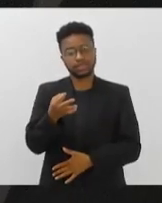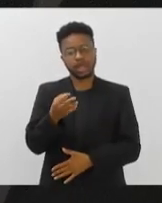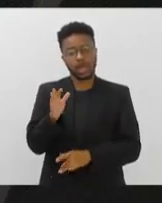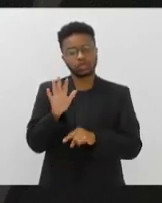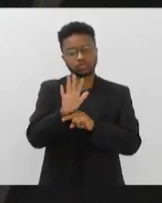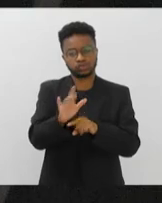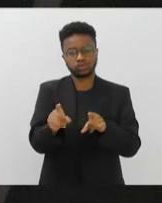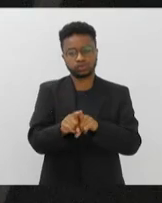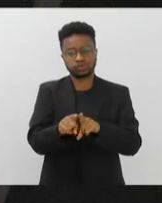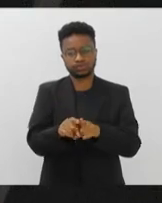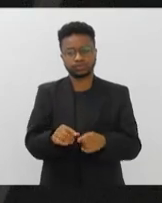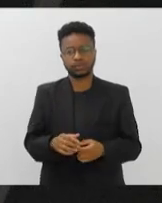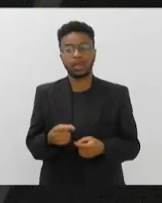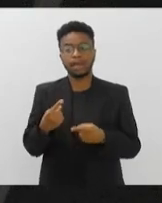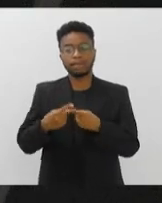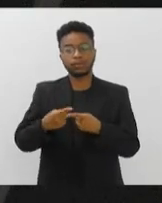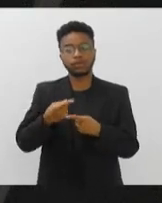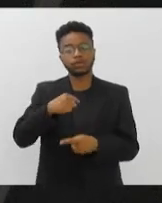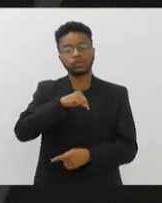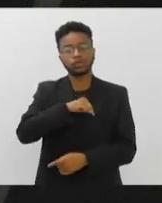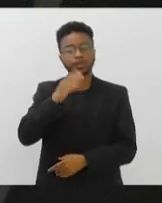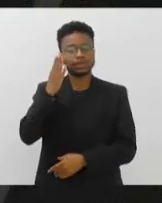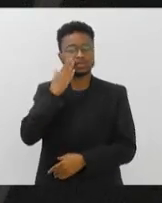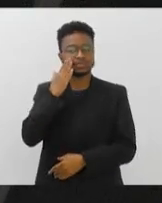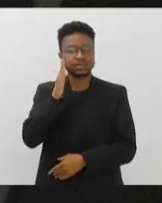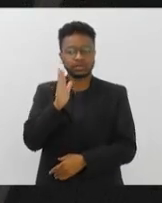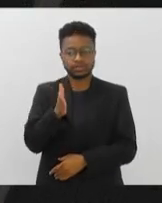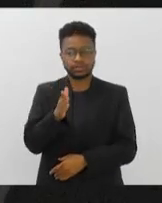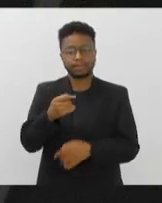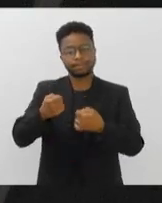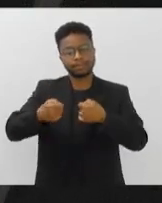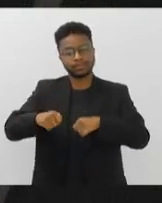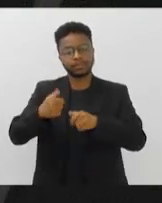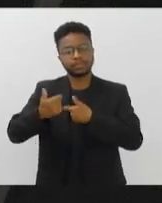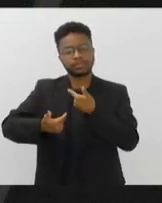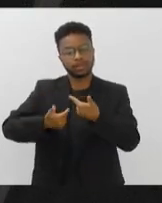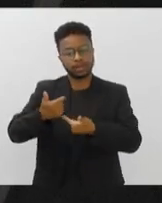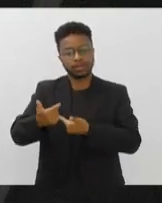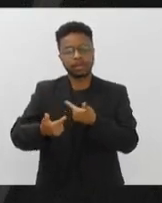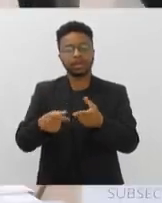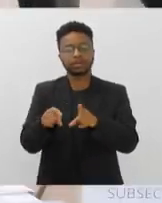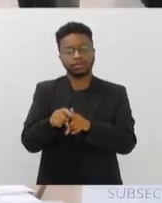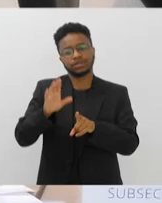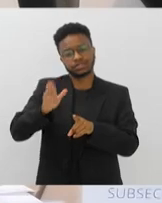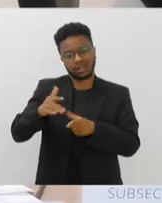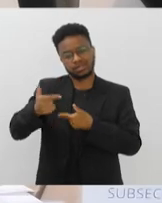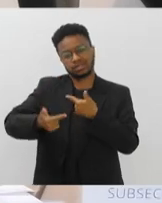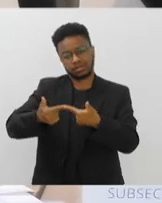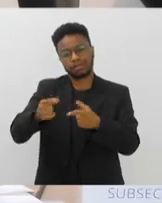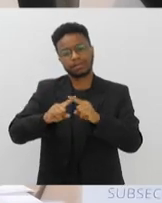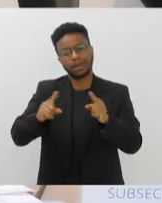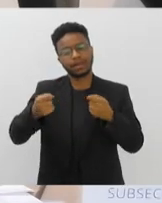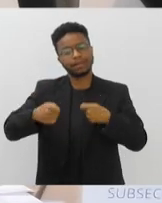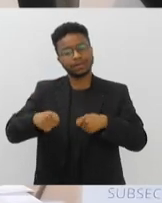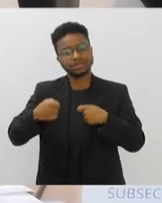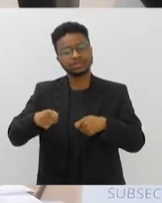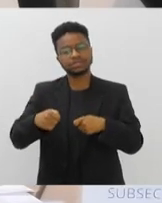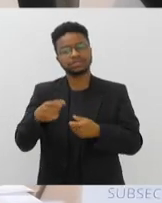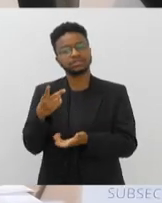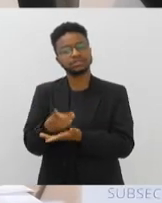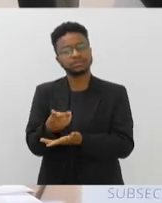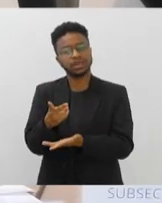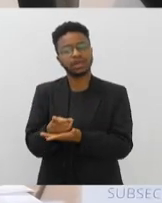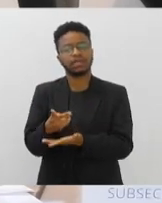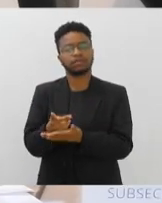caldo porque a gente sabe que eh a gente precisa trabalhar a gente já trabalha muito mas a gente precisa est o tempo